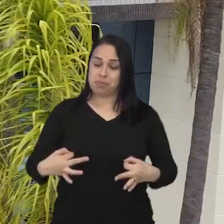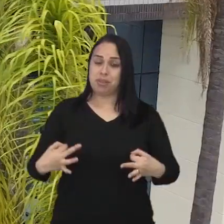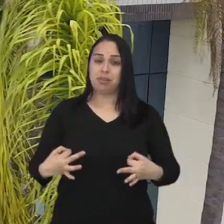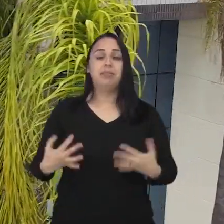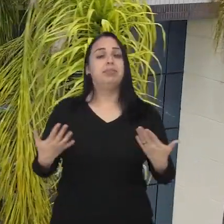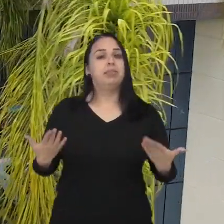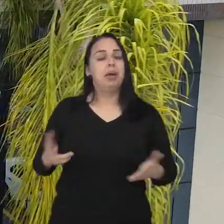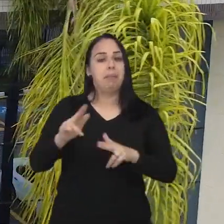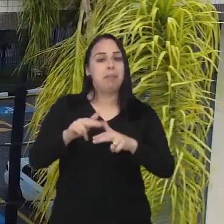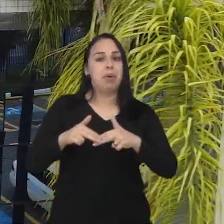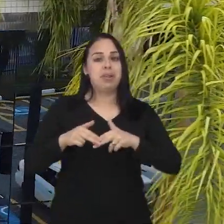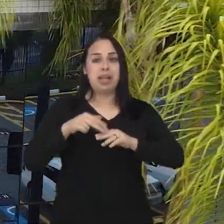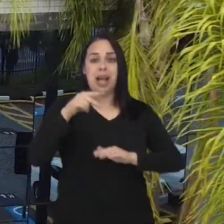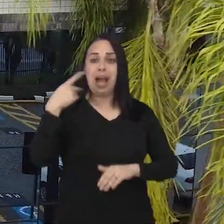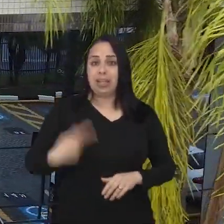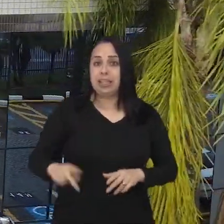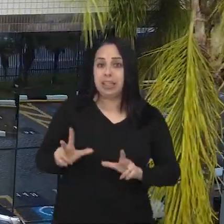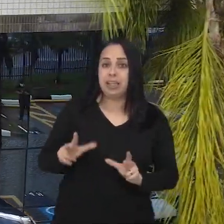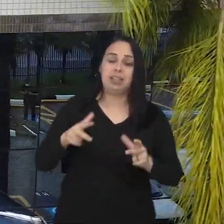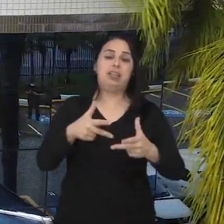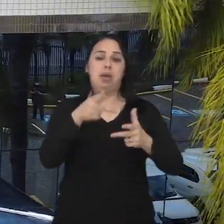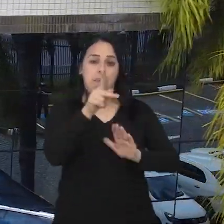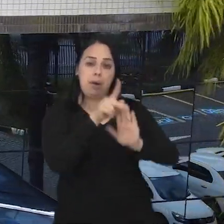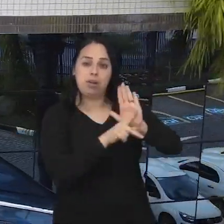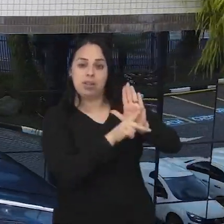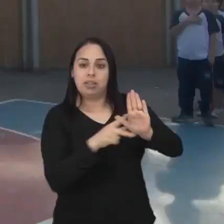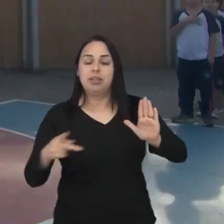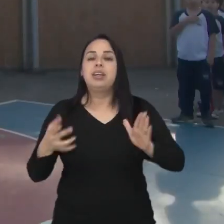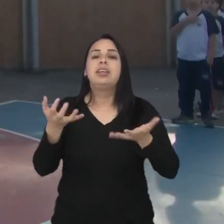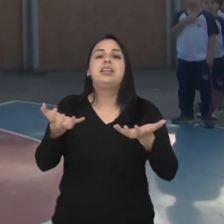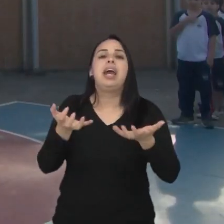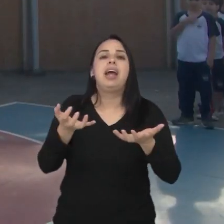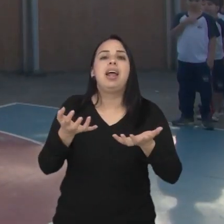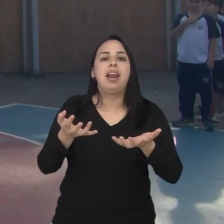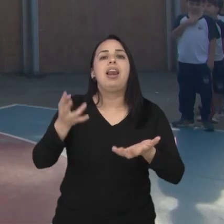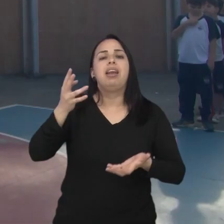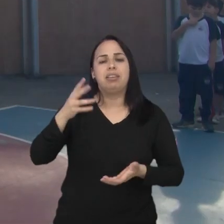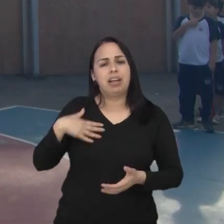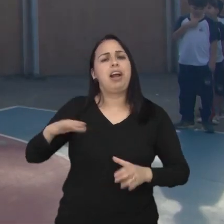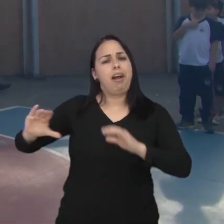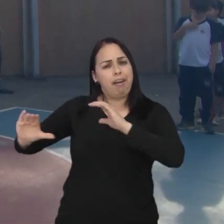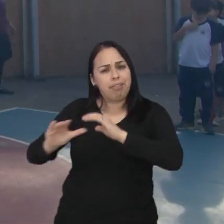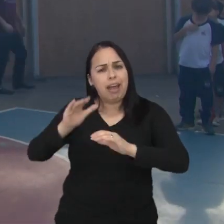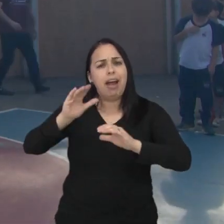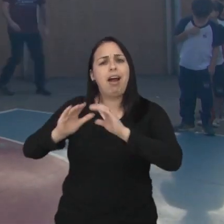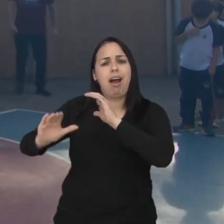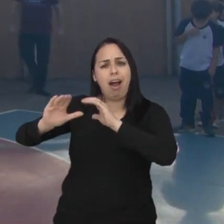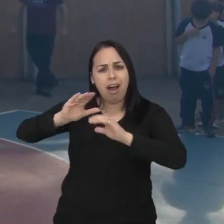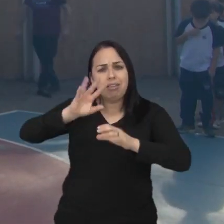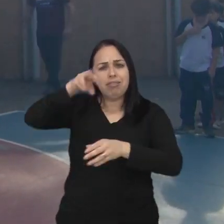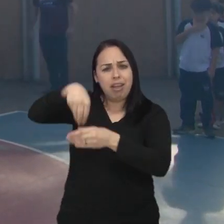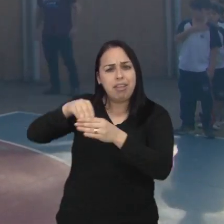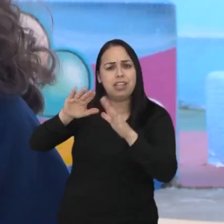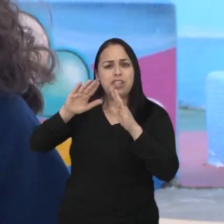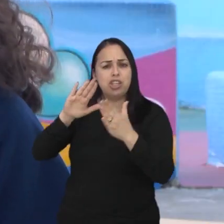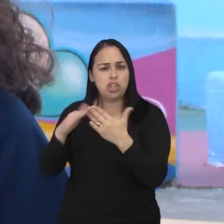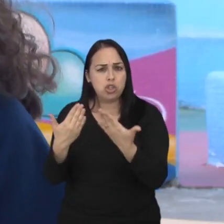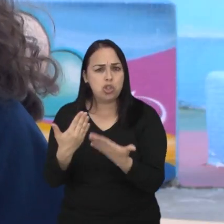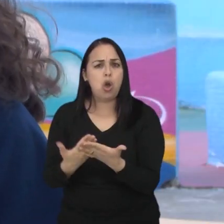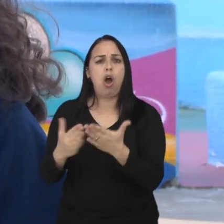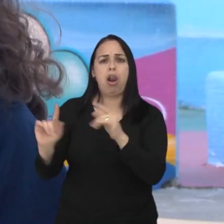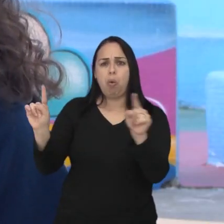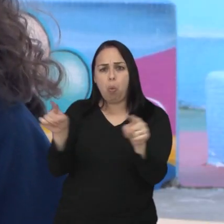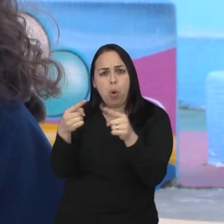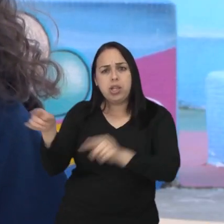gerações. Tanto que aqui na Câmara, um projeto em tramitação quer resgatar a prática de cantar o hino nacional nas escolas. É